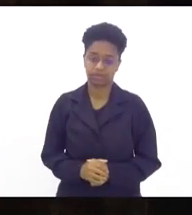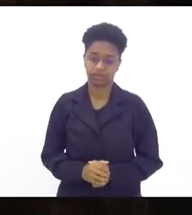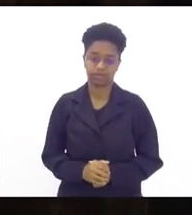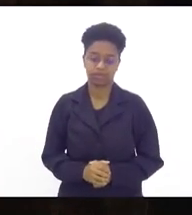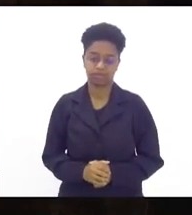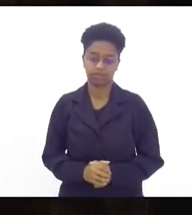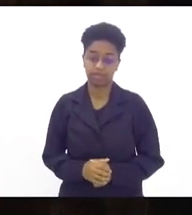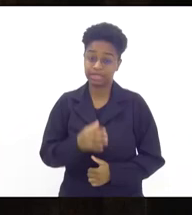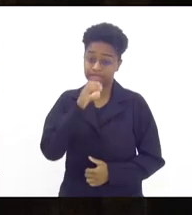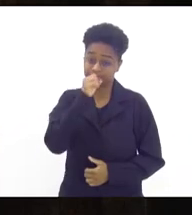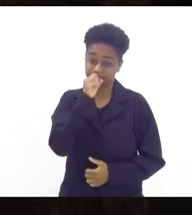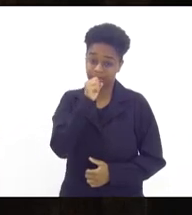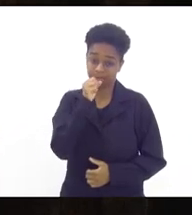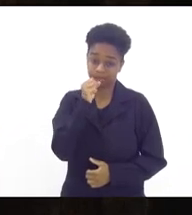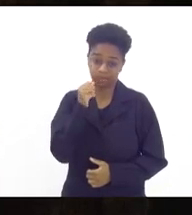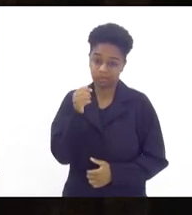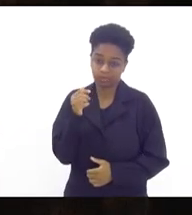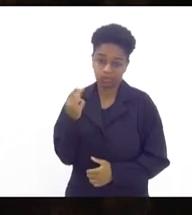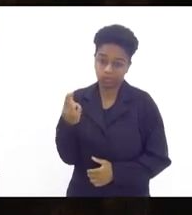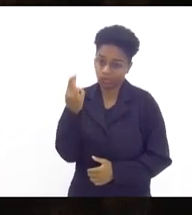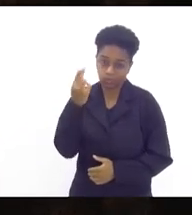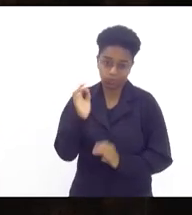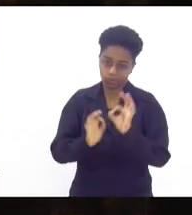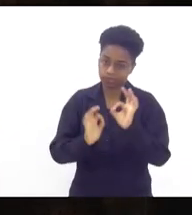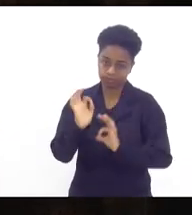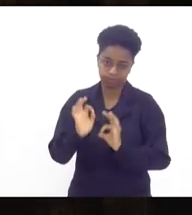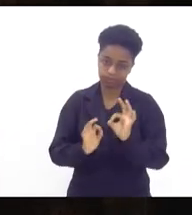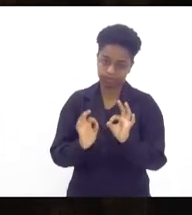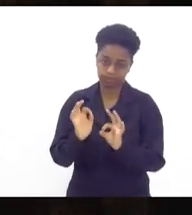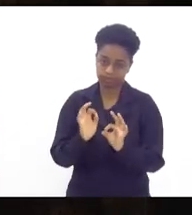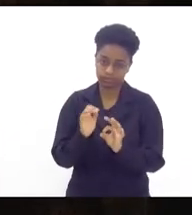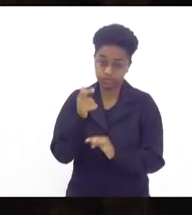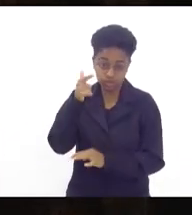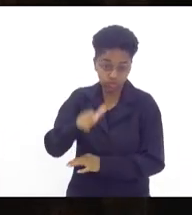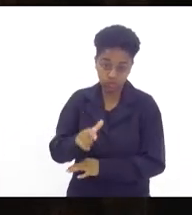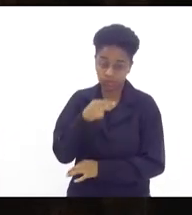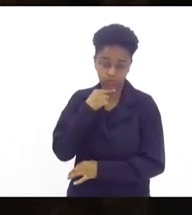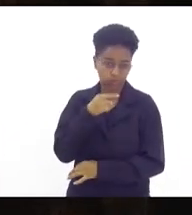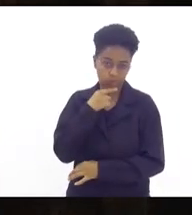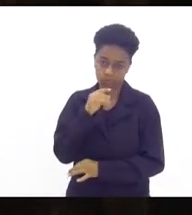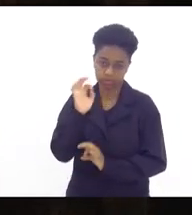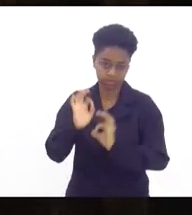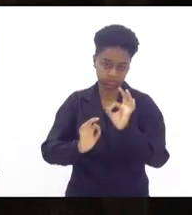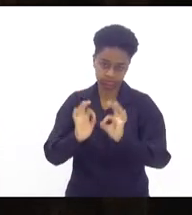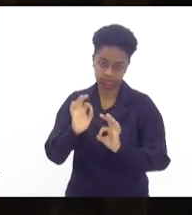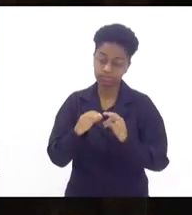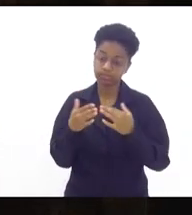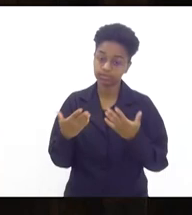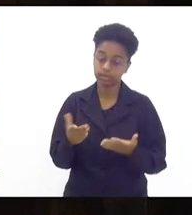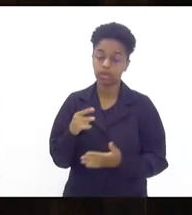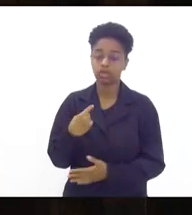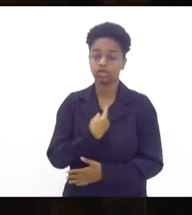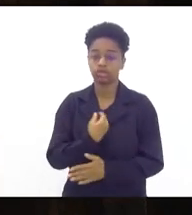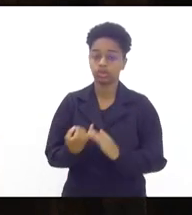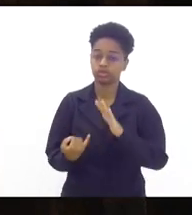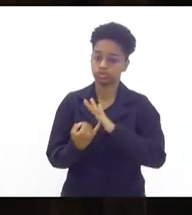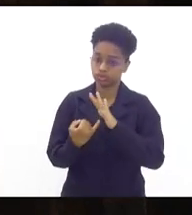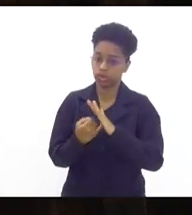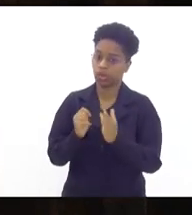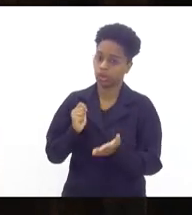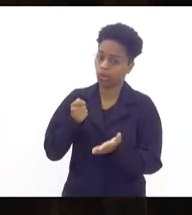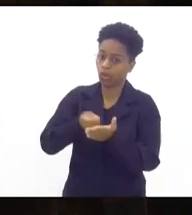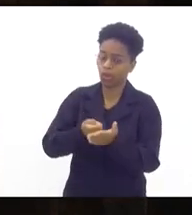no sábado não deu certo o ordenamento de novo não aconteceu então a gente como instituição tem cobrado